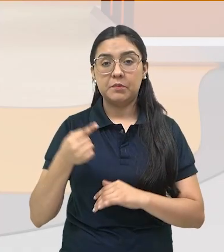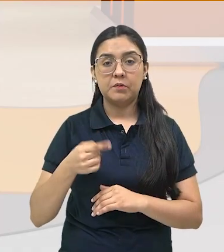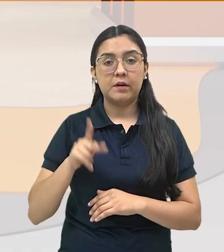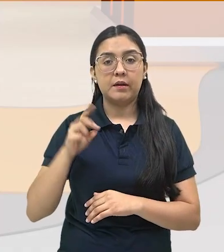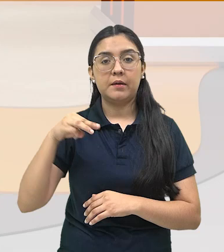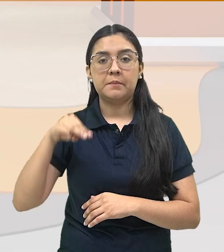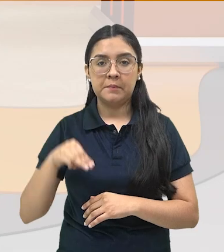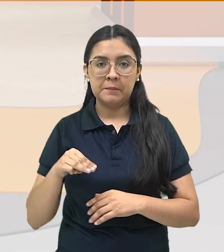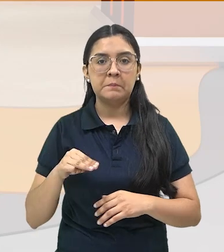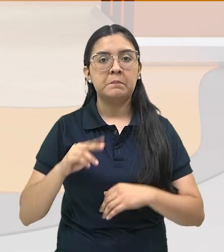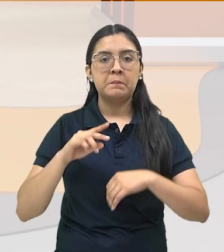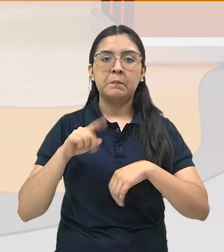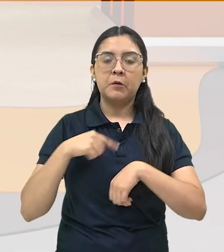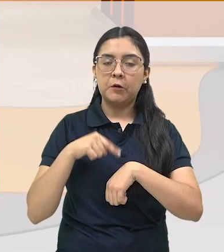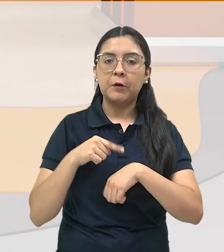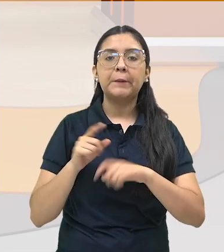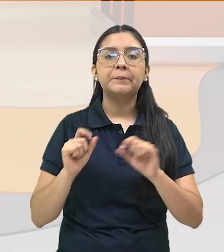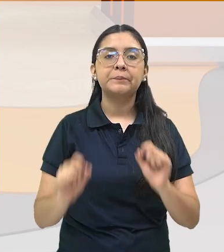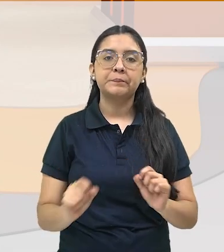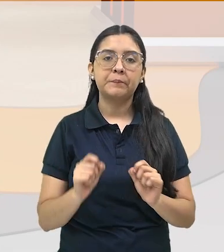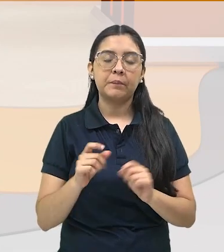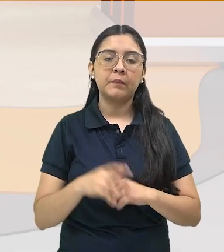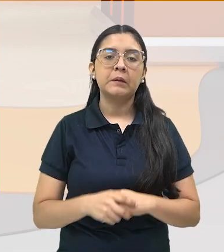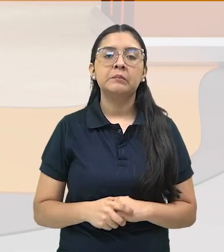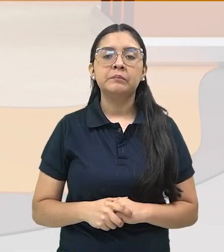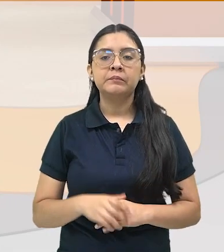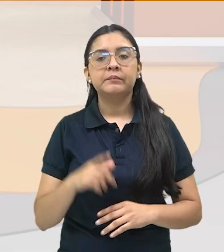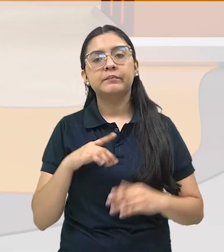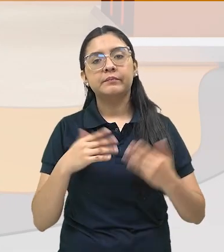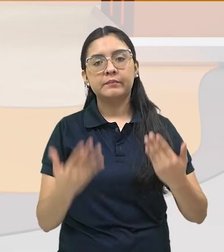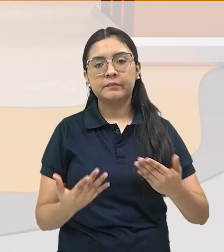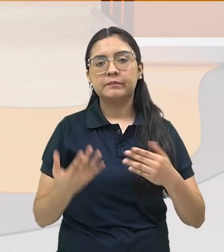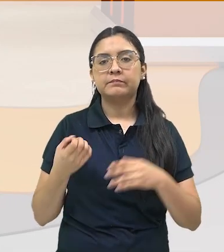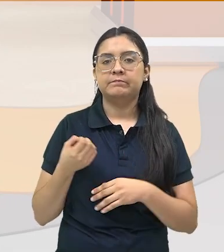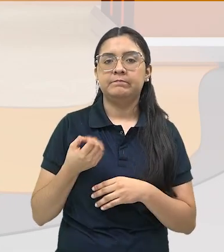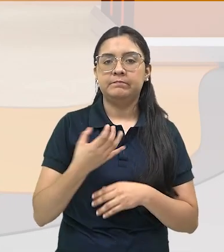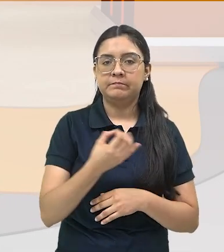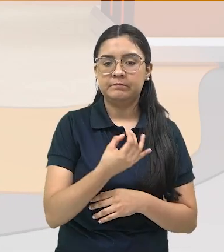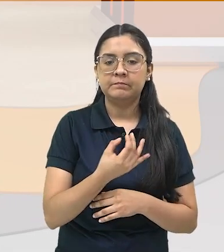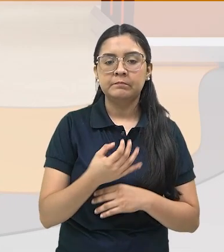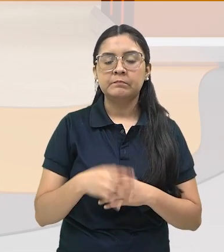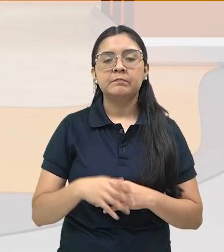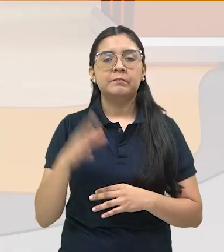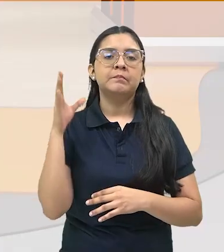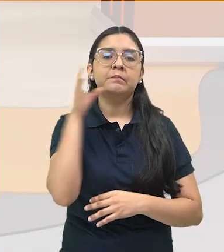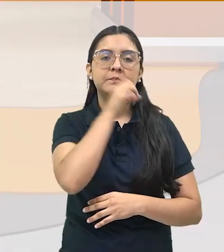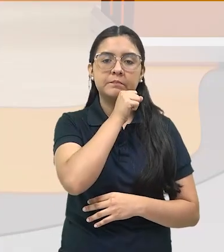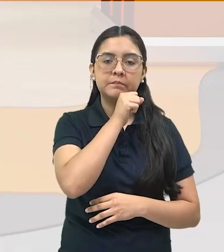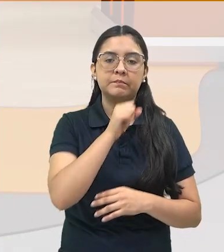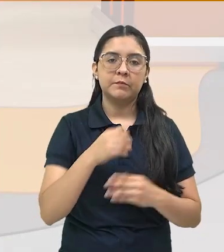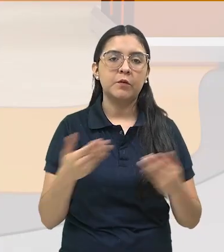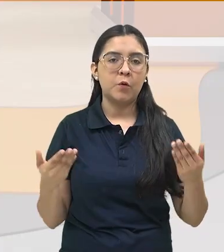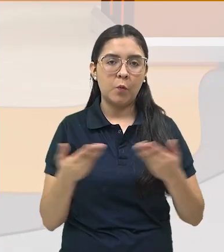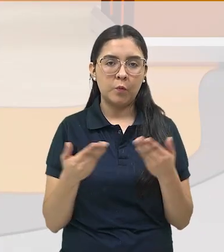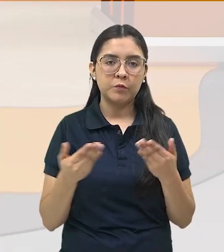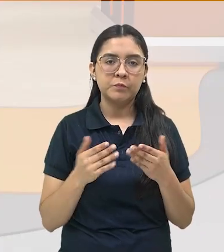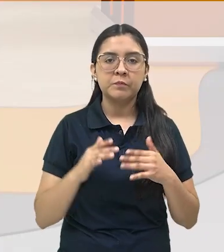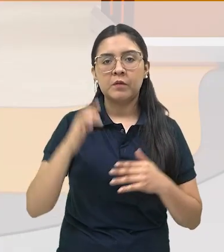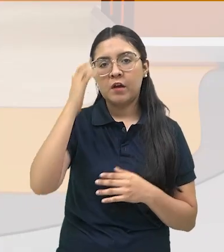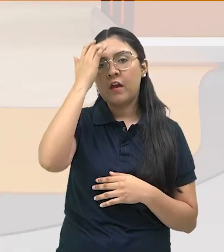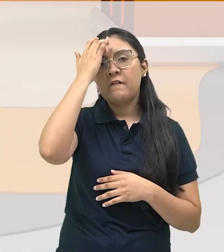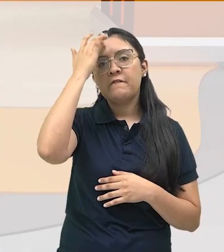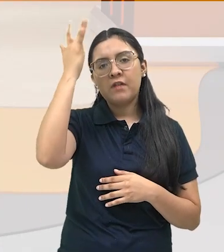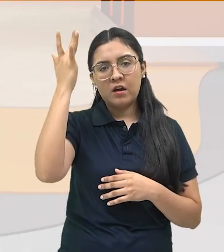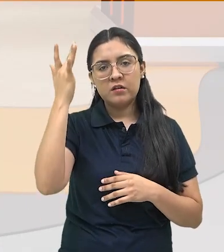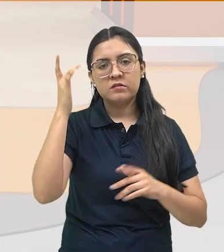hora. É nessa velocidade, onde já as aeronaves viajam a mais de 1.000 km por hora, que a gente vive, né? Então, é muito fácil